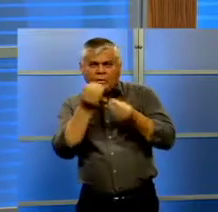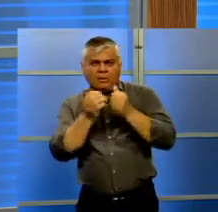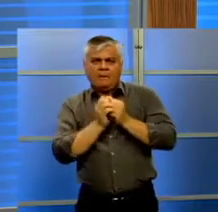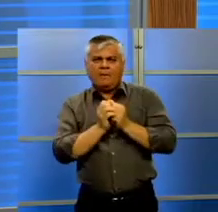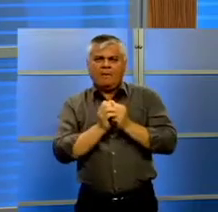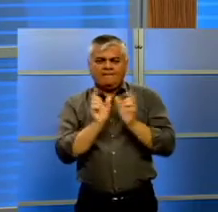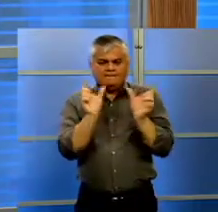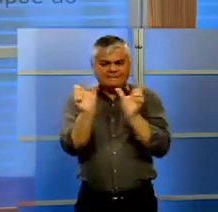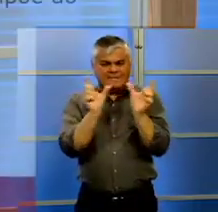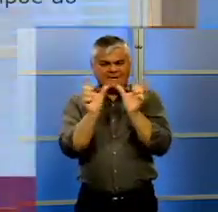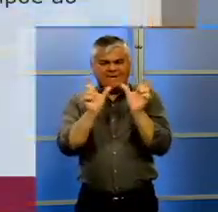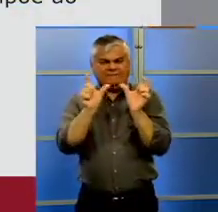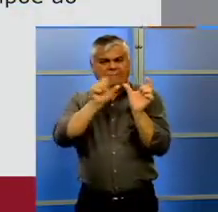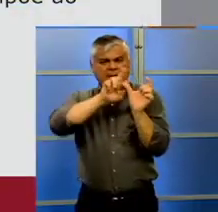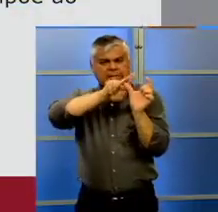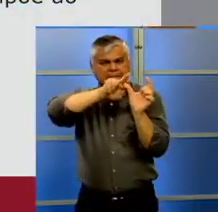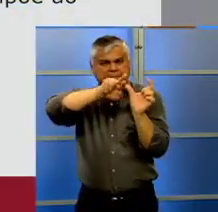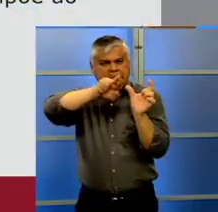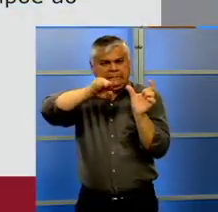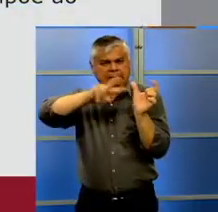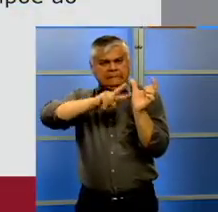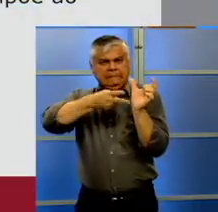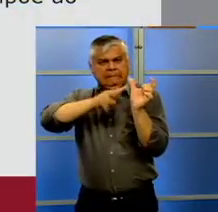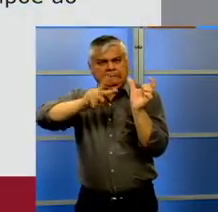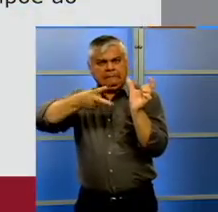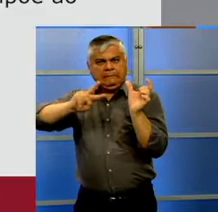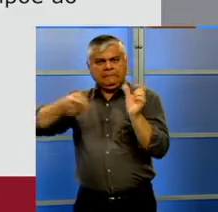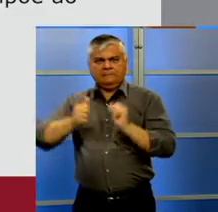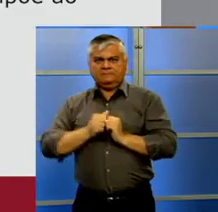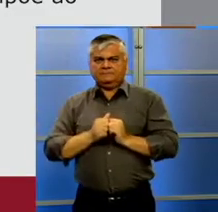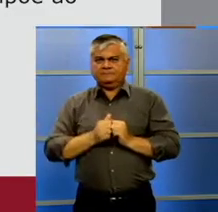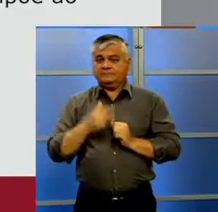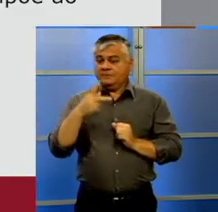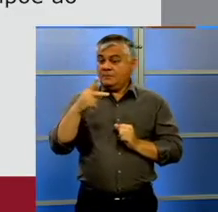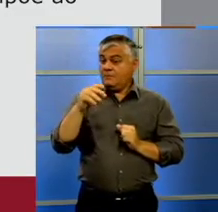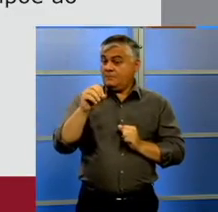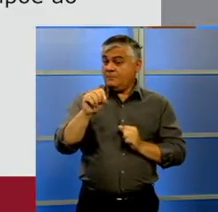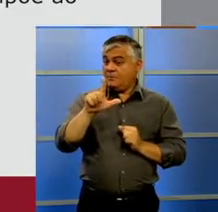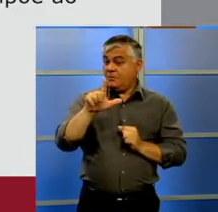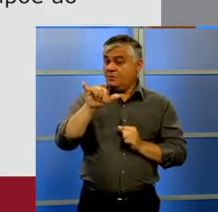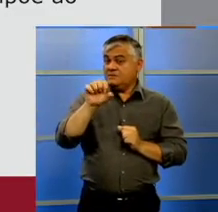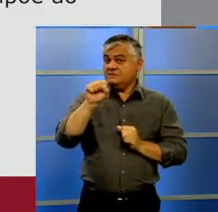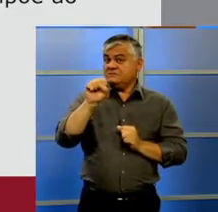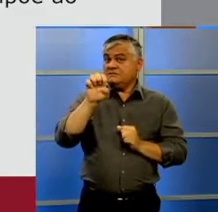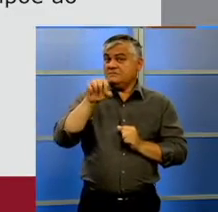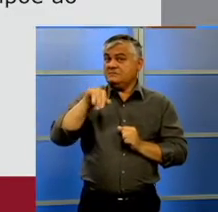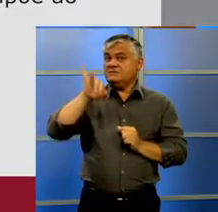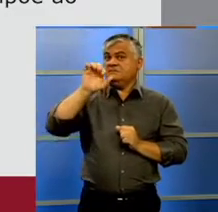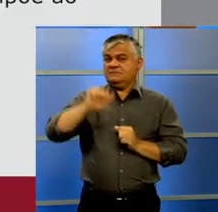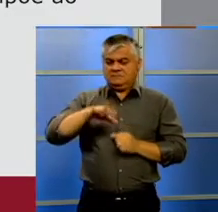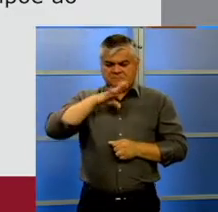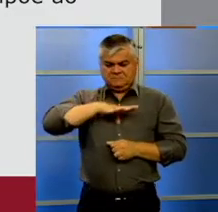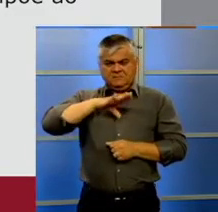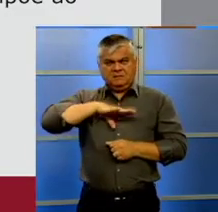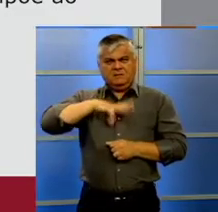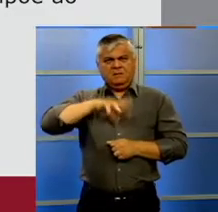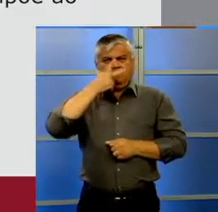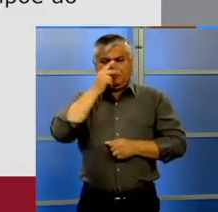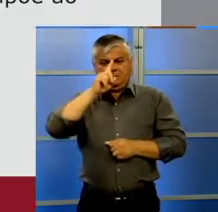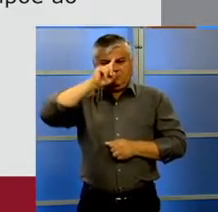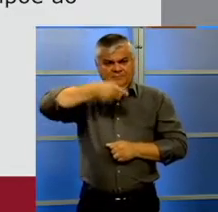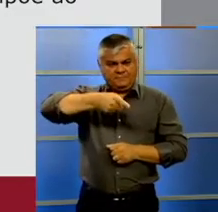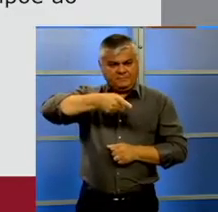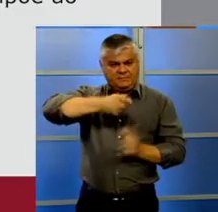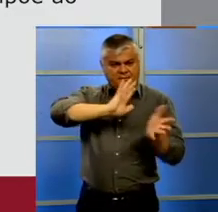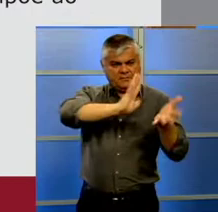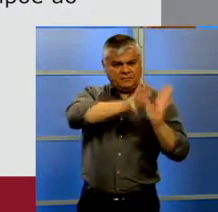polissemia. Observe o slide. A polissemia, ela ocorre de duas formas: a versão que o português impõe aos sinais da Libras e a